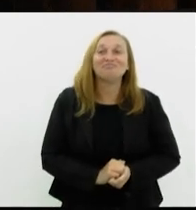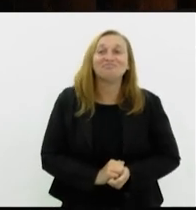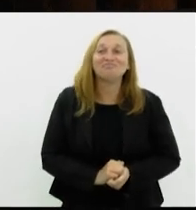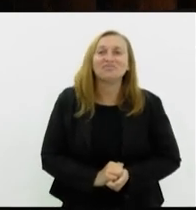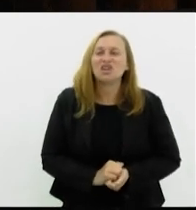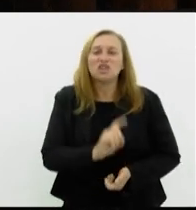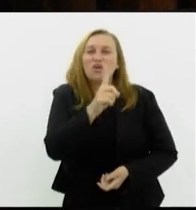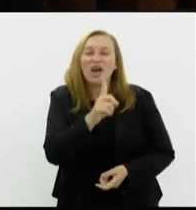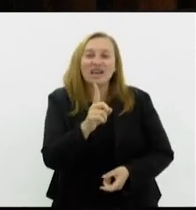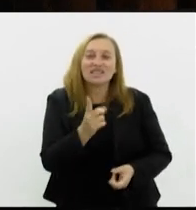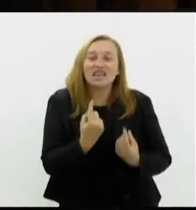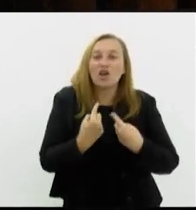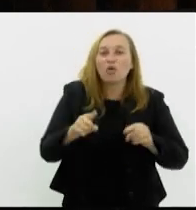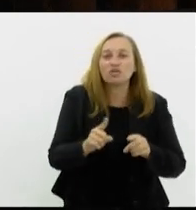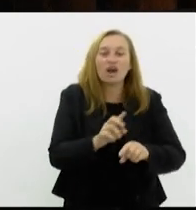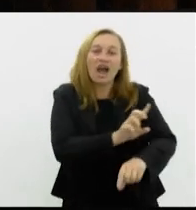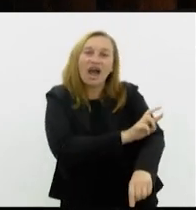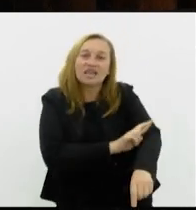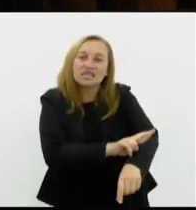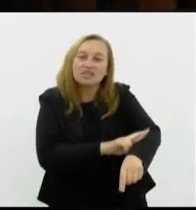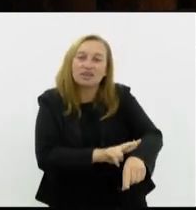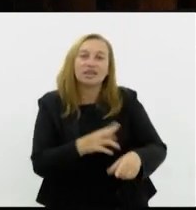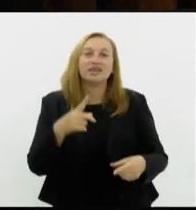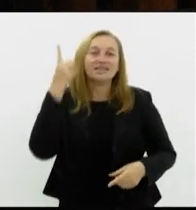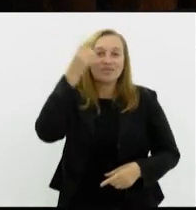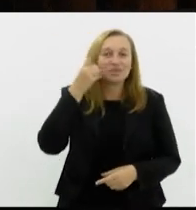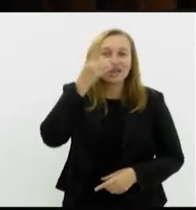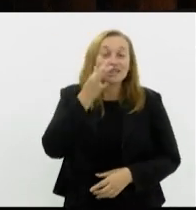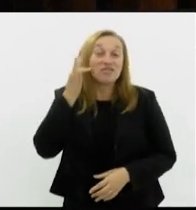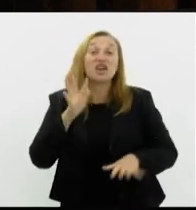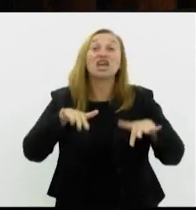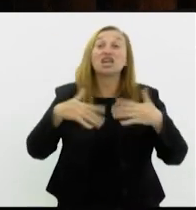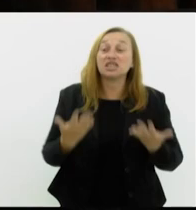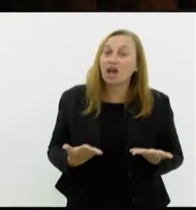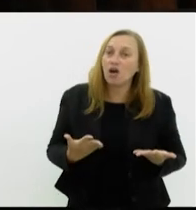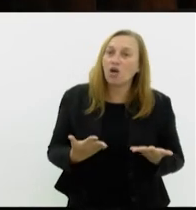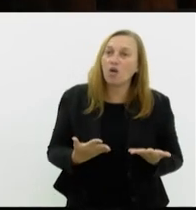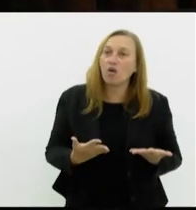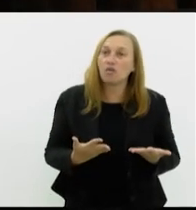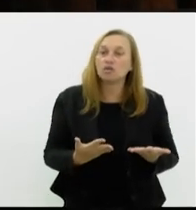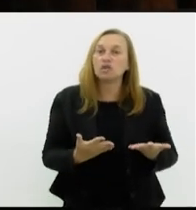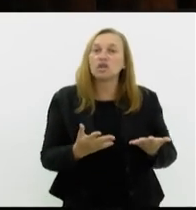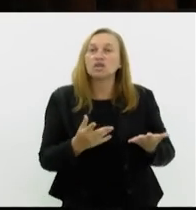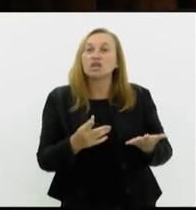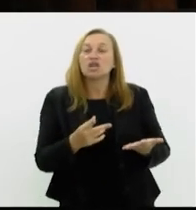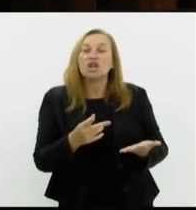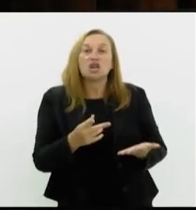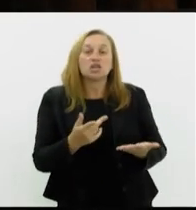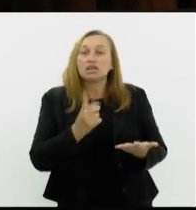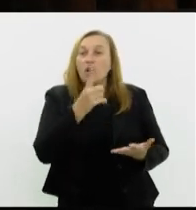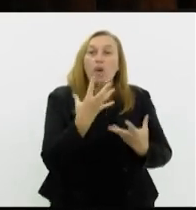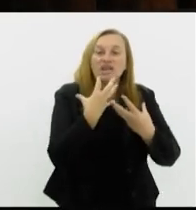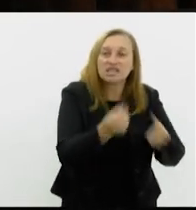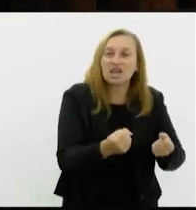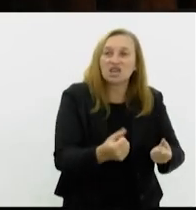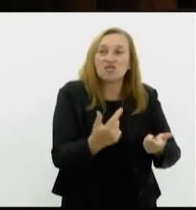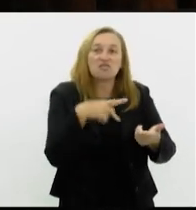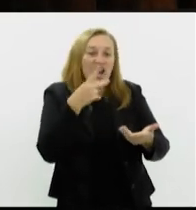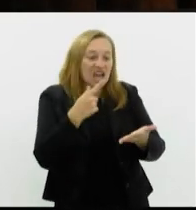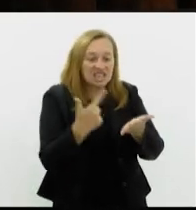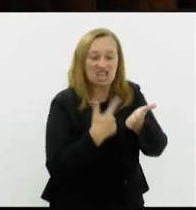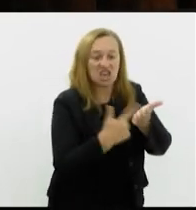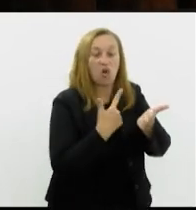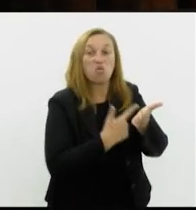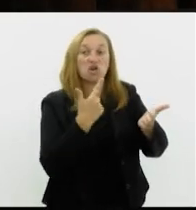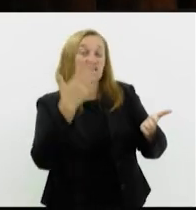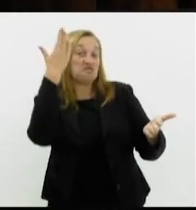Não é assim que se combate racismo, deputado Serafini? Portanto, refuto a sua afirmação de que isso aqui é uma obra, porque isso aqui não é uma